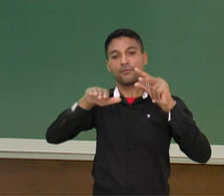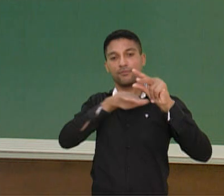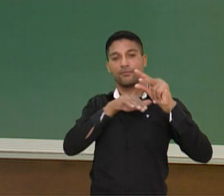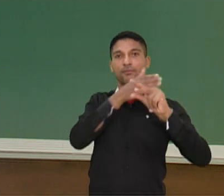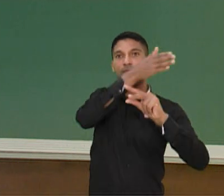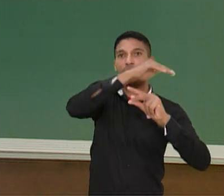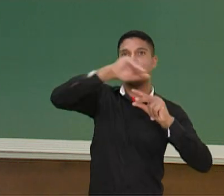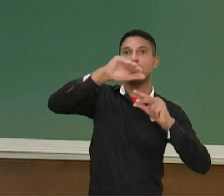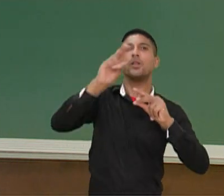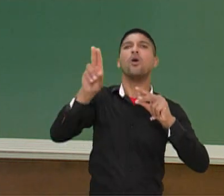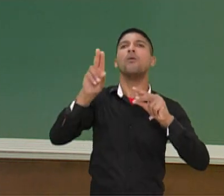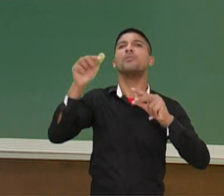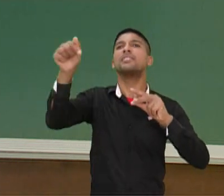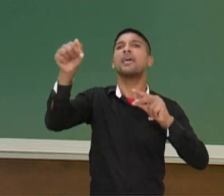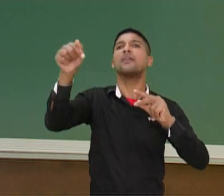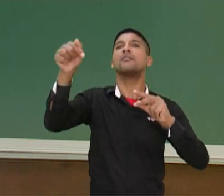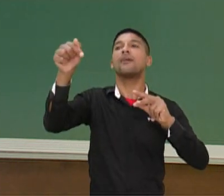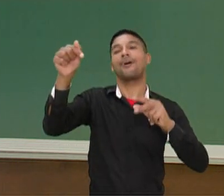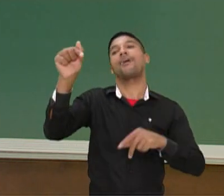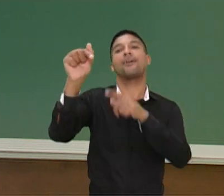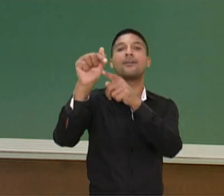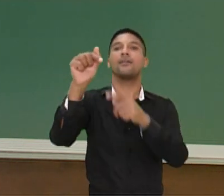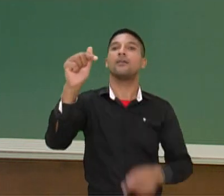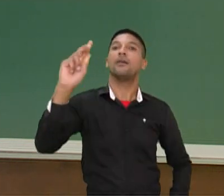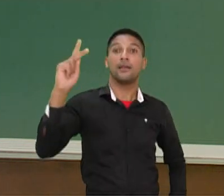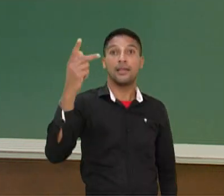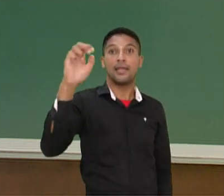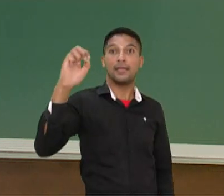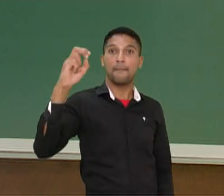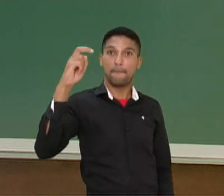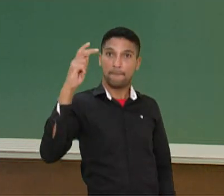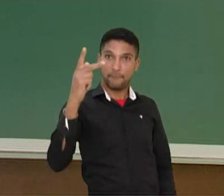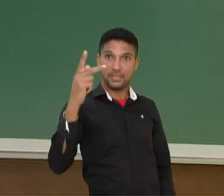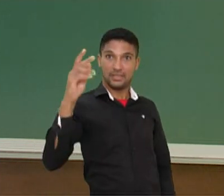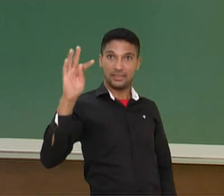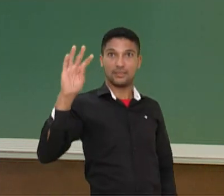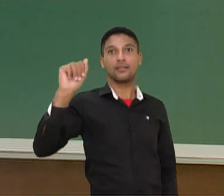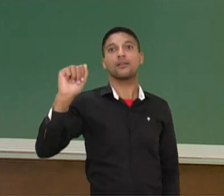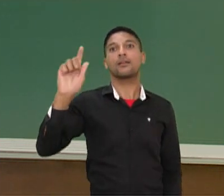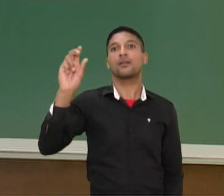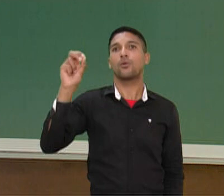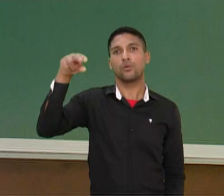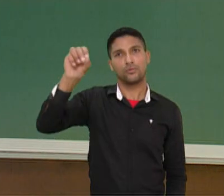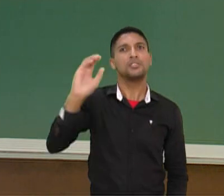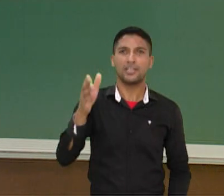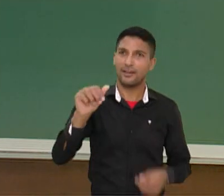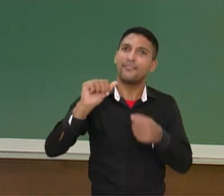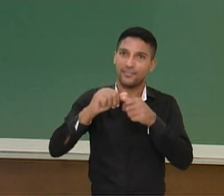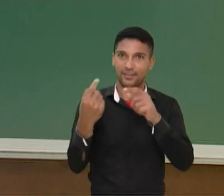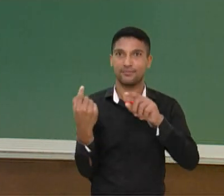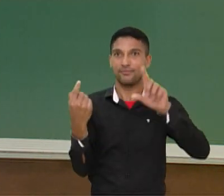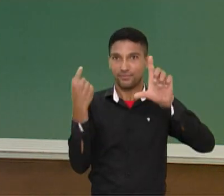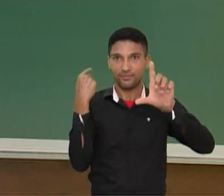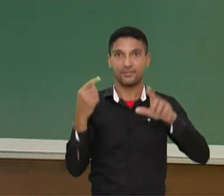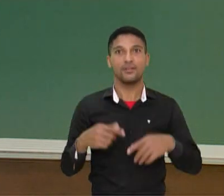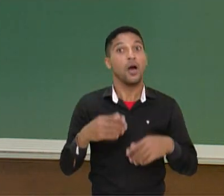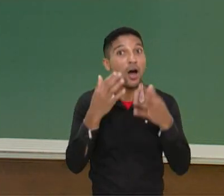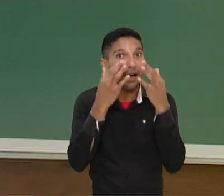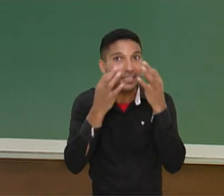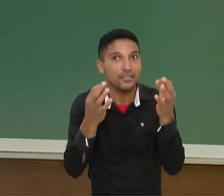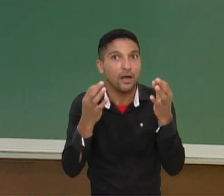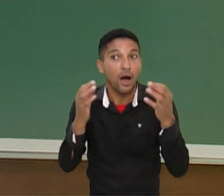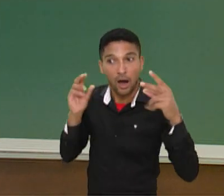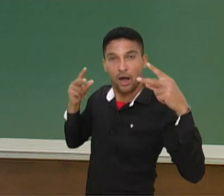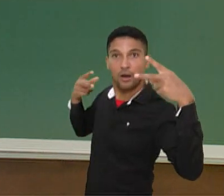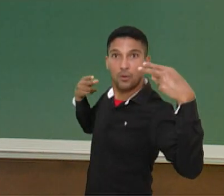Heptágono. Nós já fizemos essa conta. Então, na verdade, era só fazer um Ctrl+C, Ctrl+V, né? Pois é, viu? Mas a gente não presta atenção